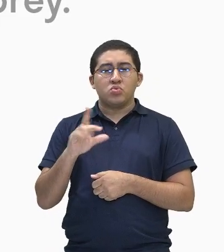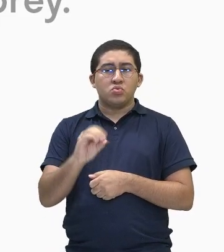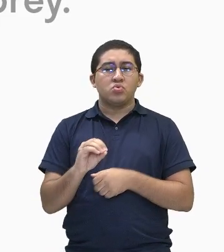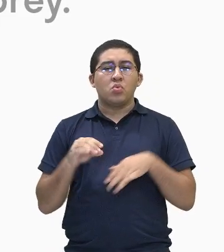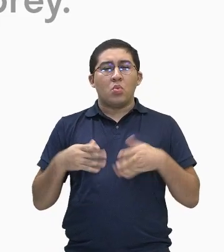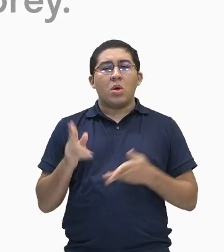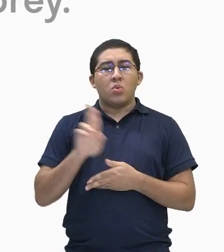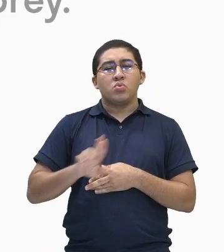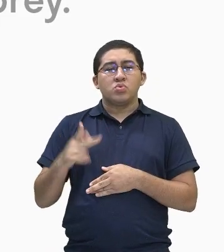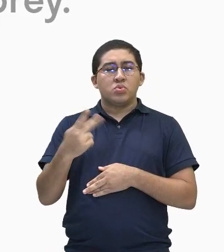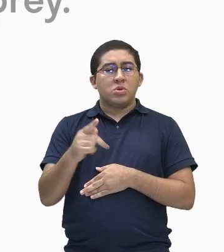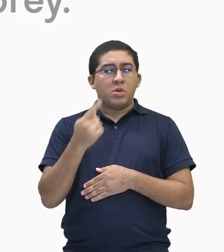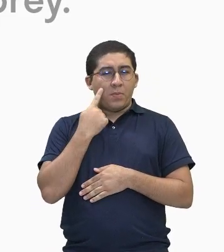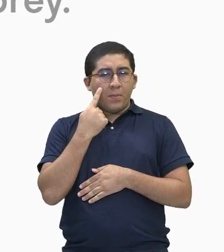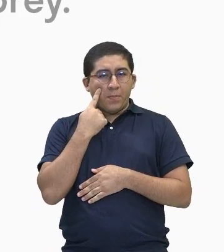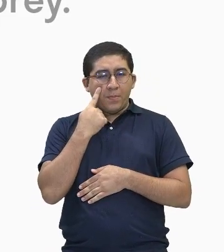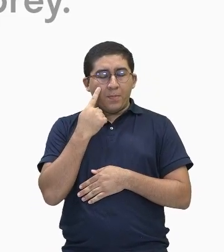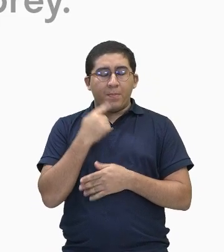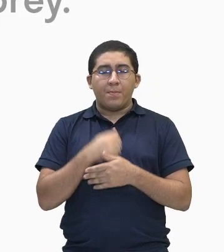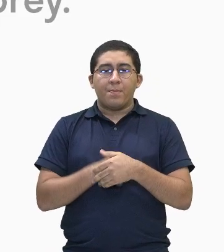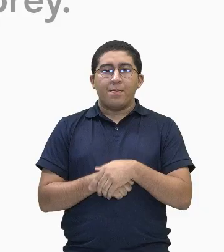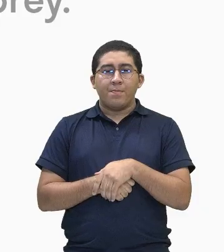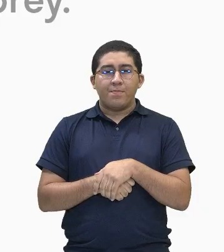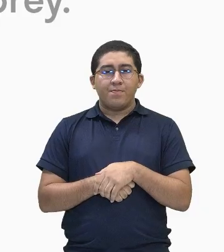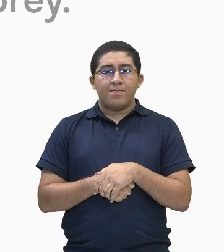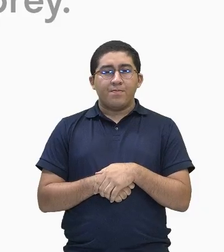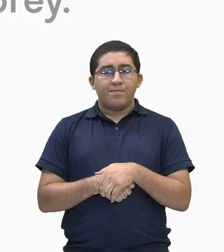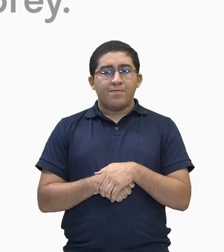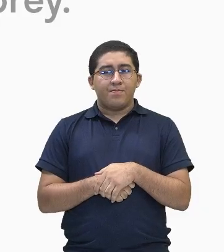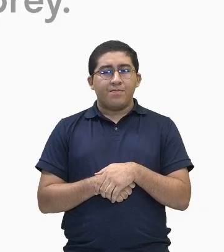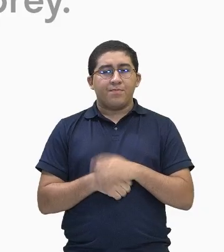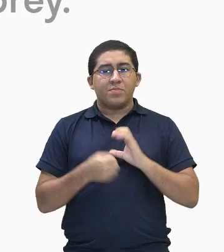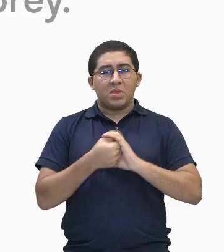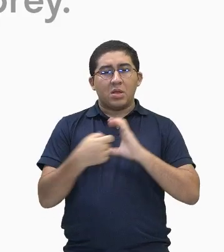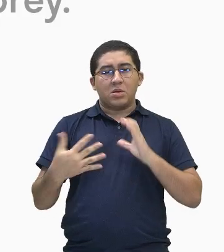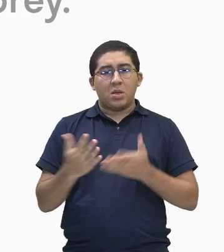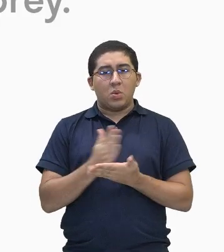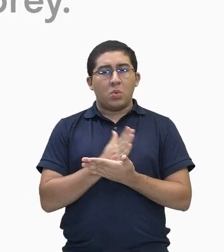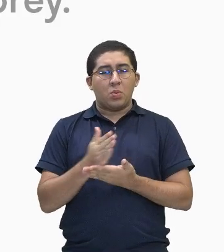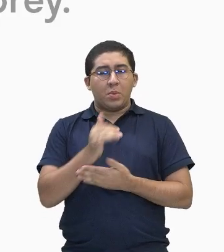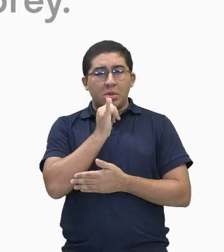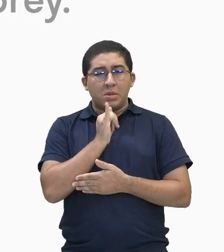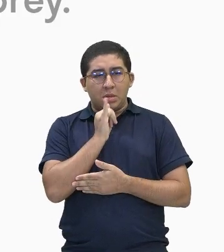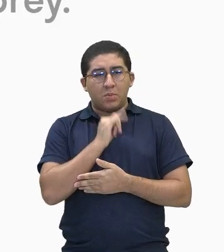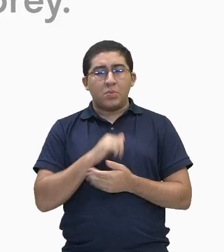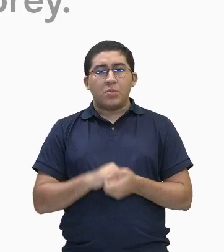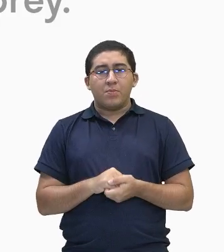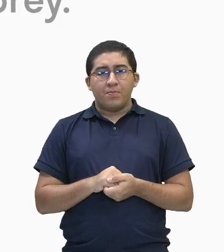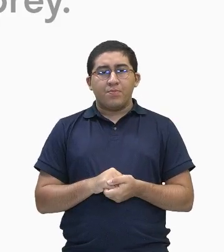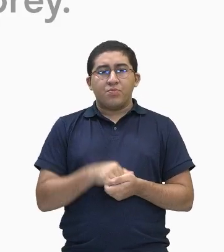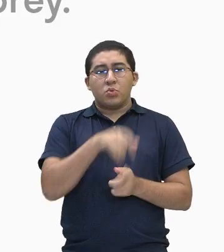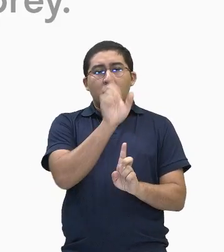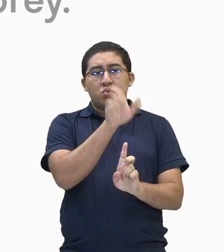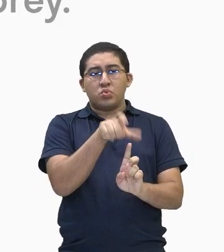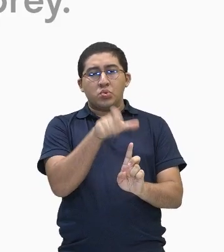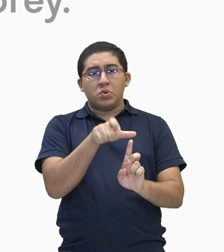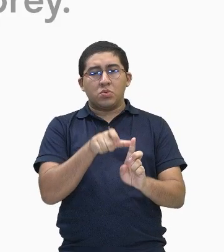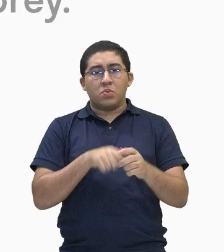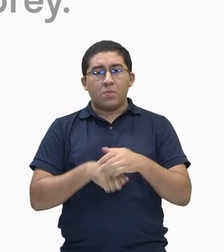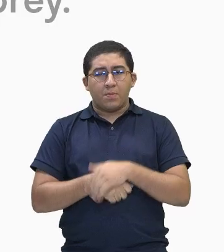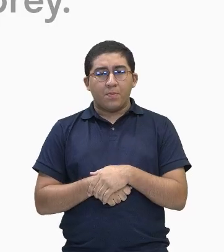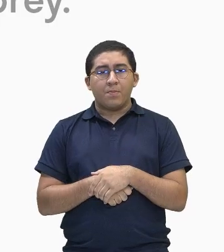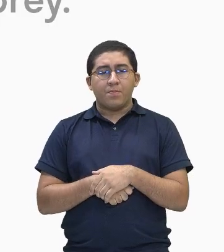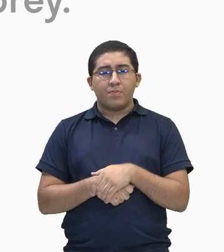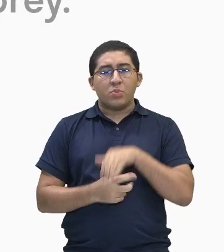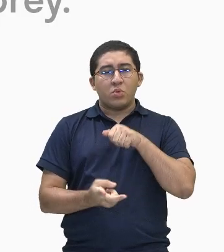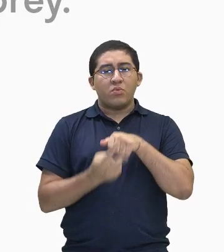que usaremos o gerúndio, né? Então, ele tem algumas características, como sujeito. Como sujeito, o